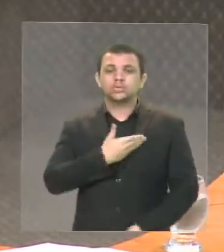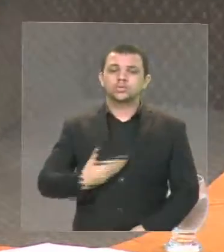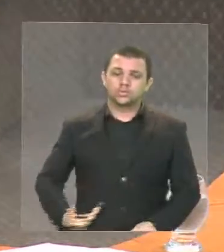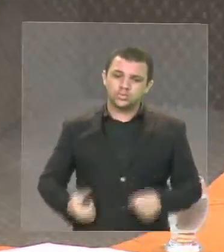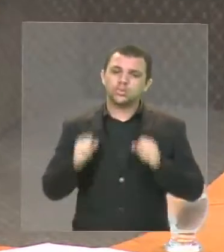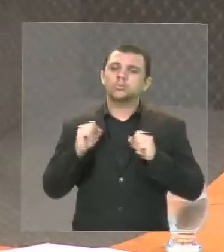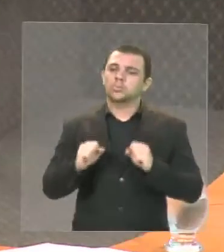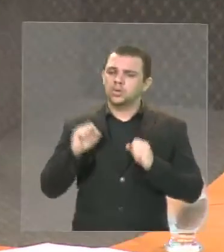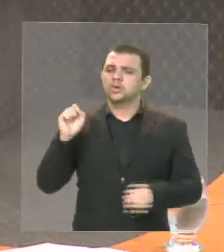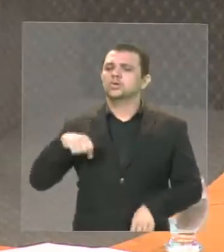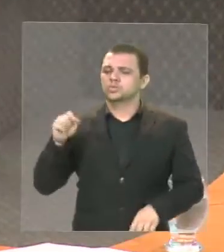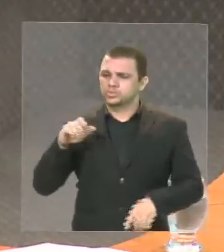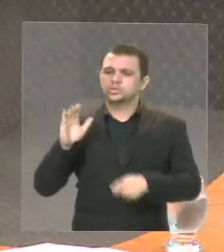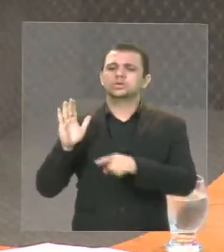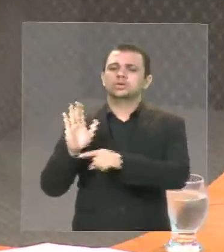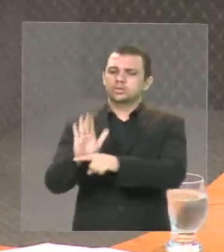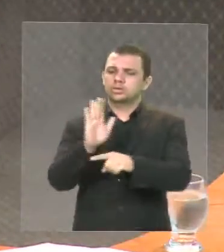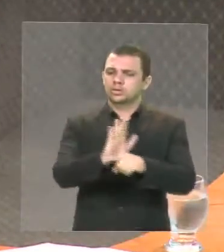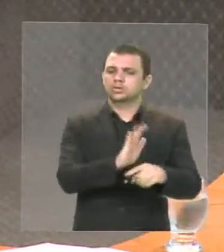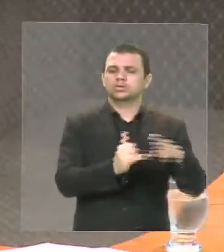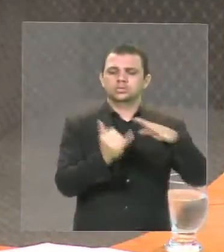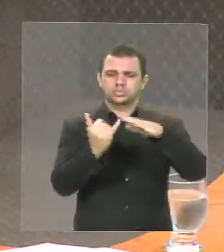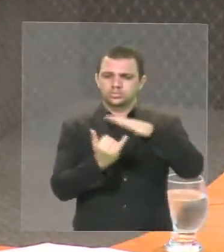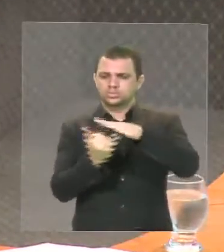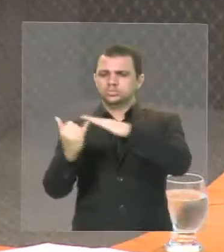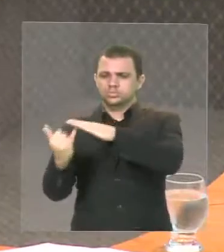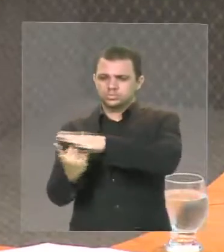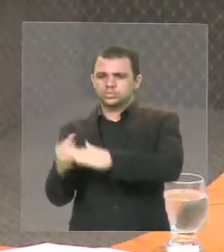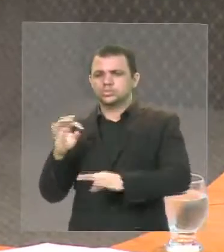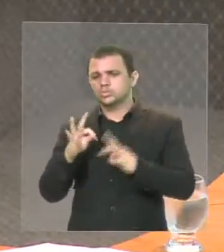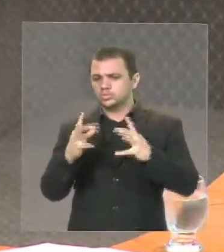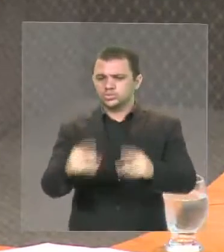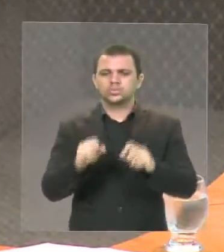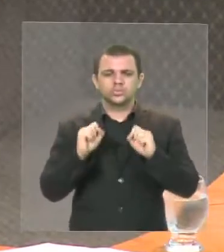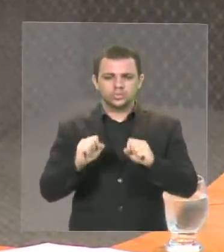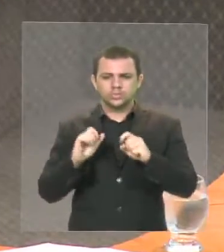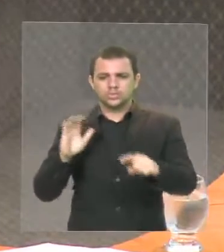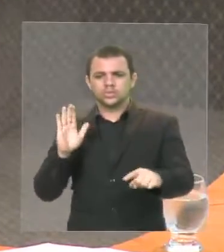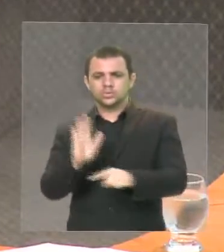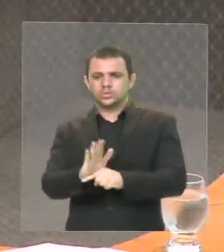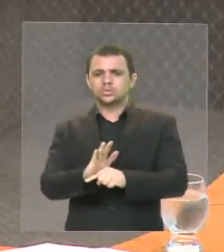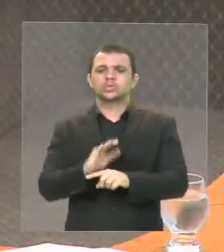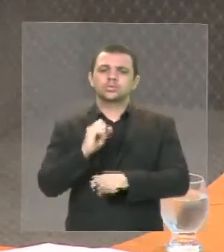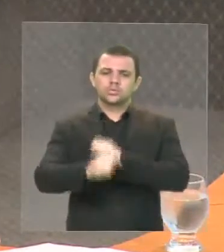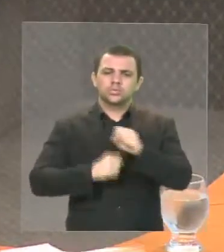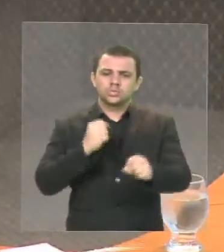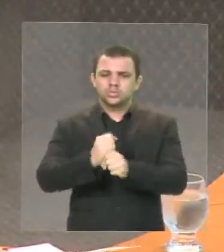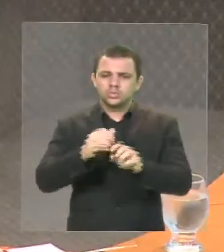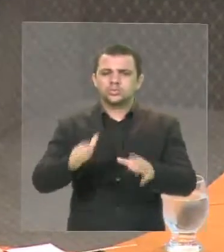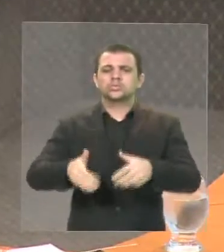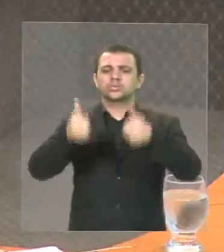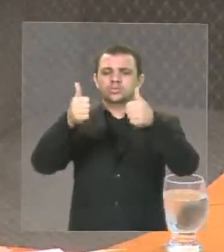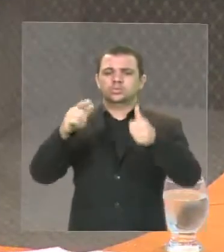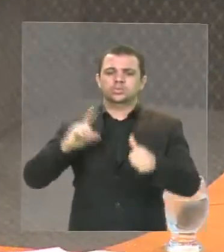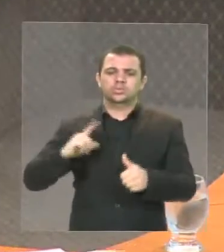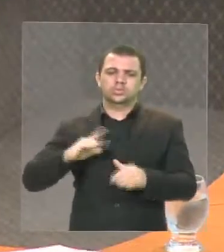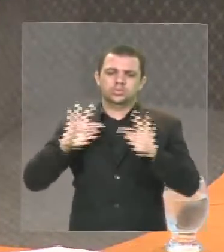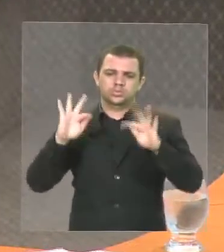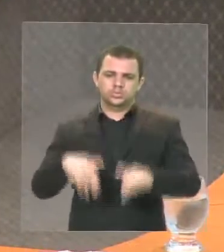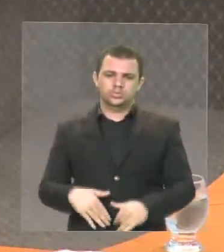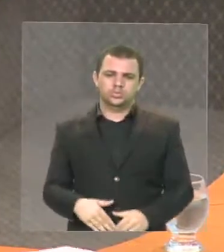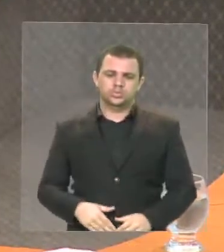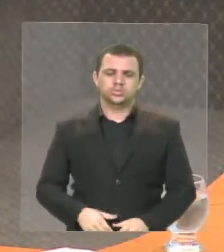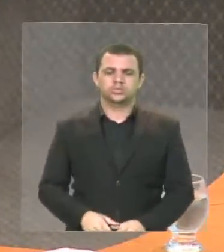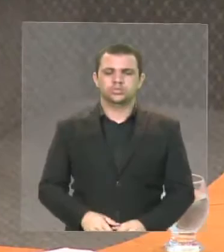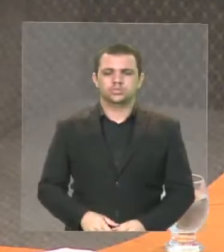sim ajudar as suas instituições a fecharem um ano bem melhor, a